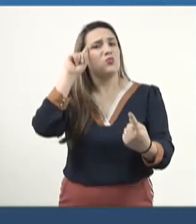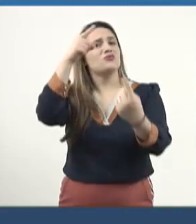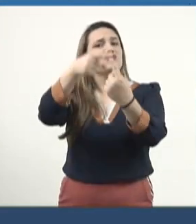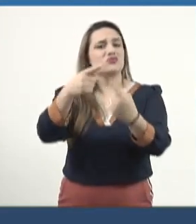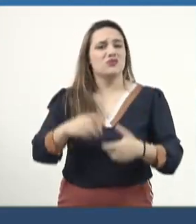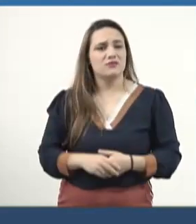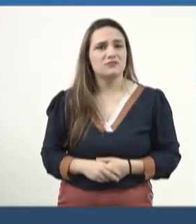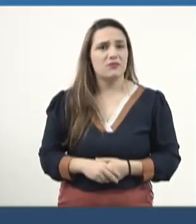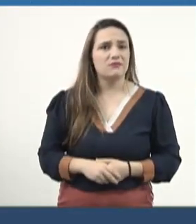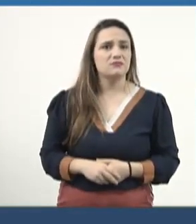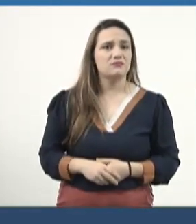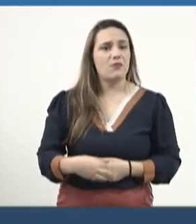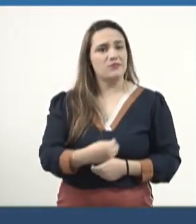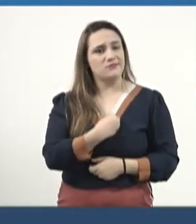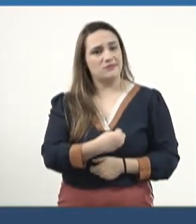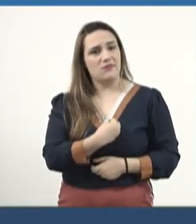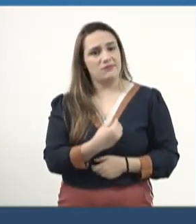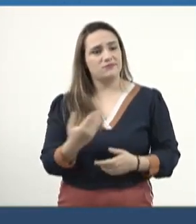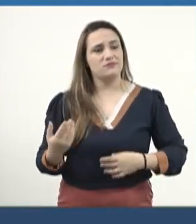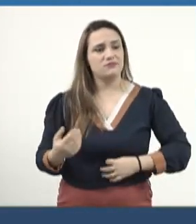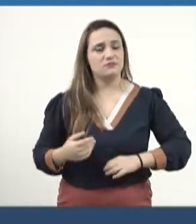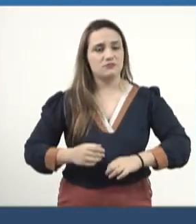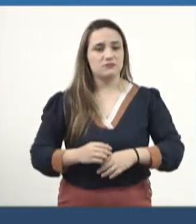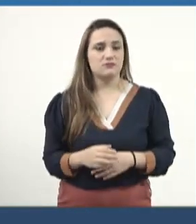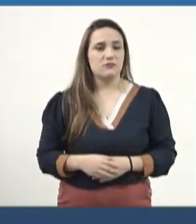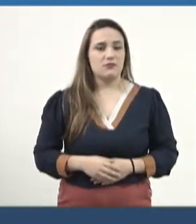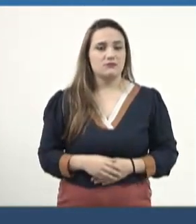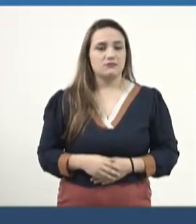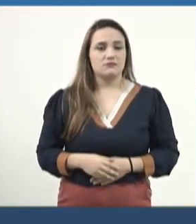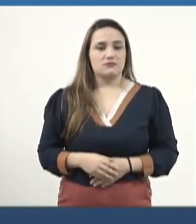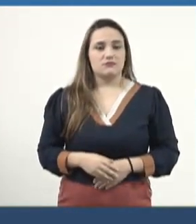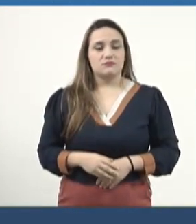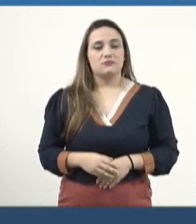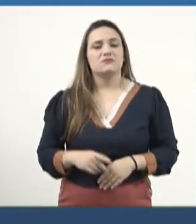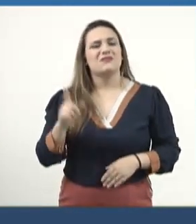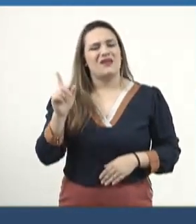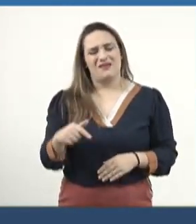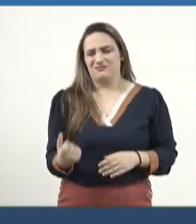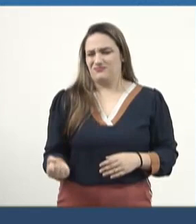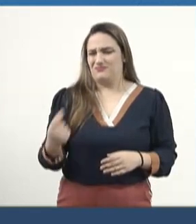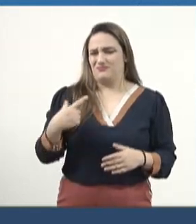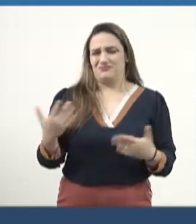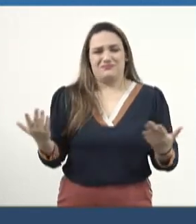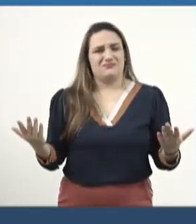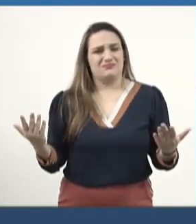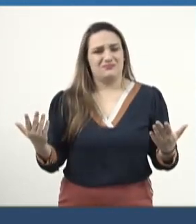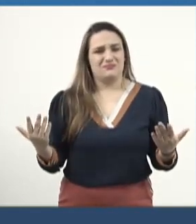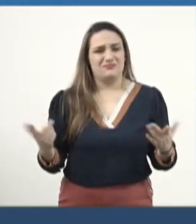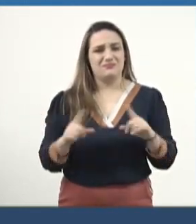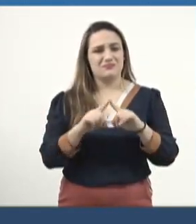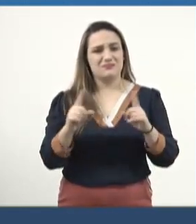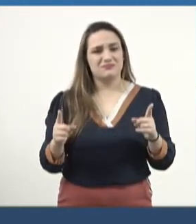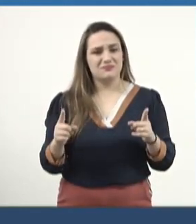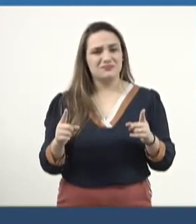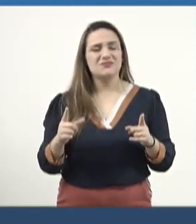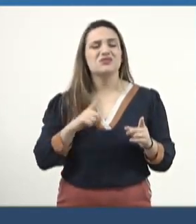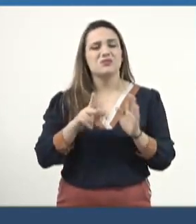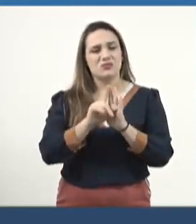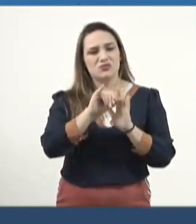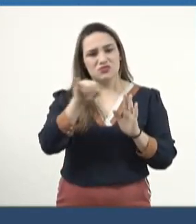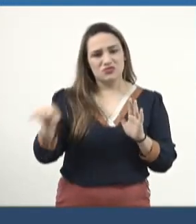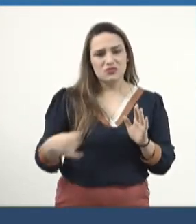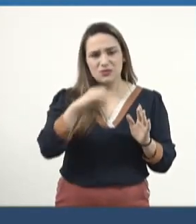objetivo na vida enquanto projeto político. Era algo extremamente estranho, mas que tinha um projeto